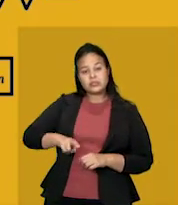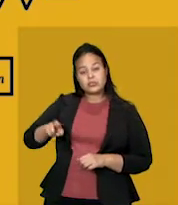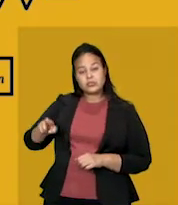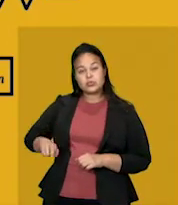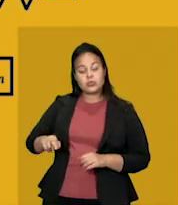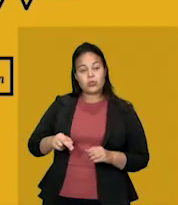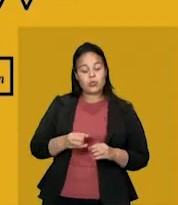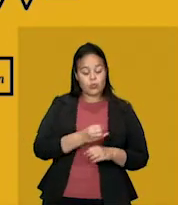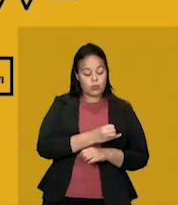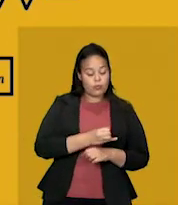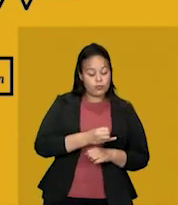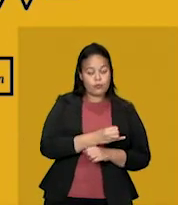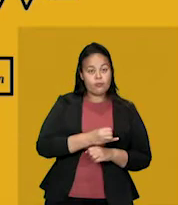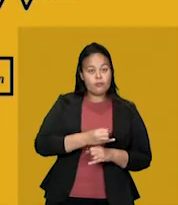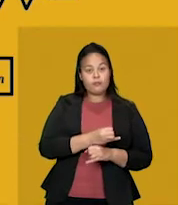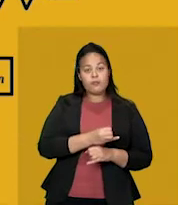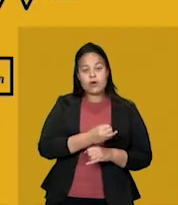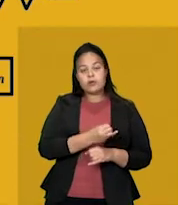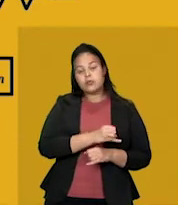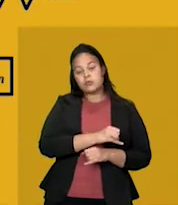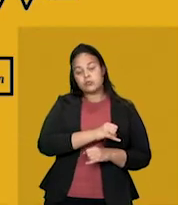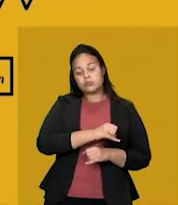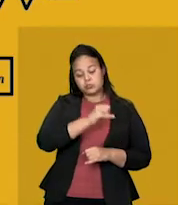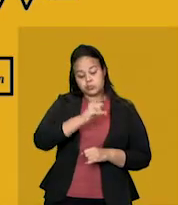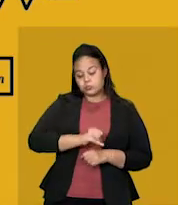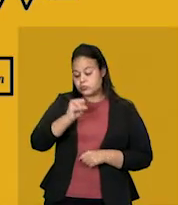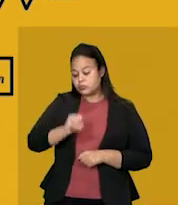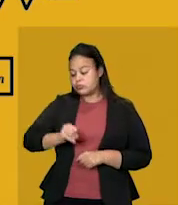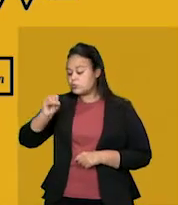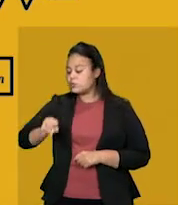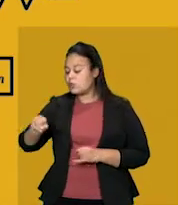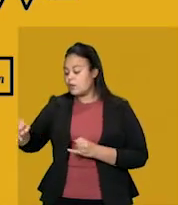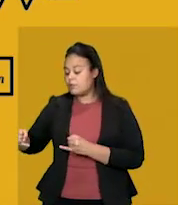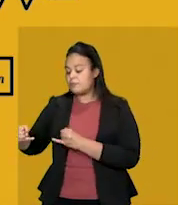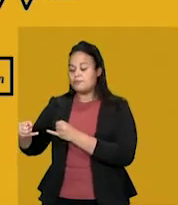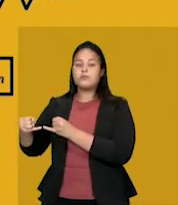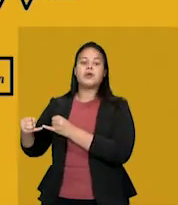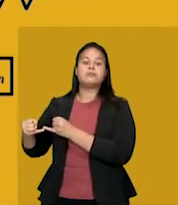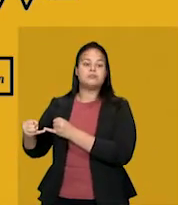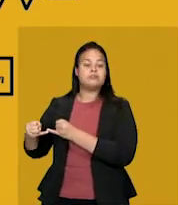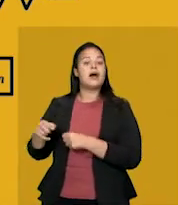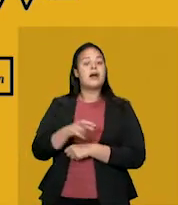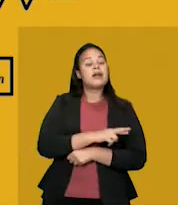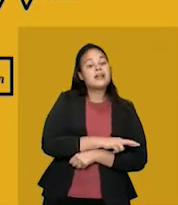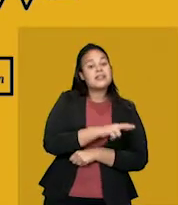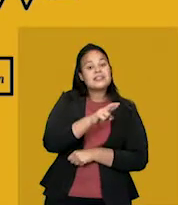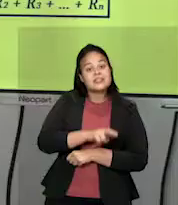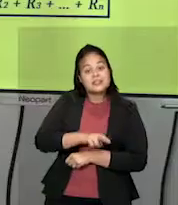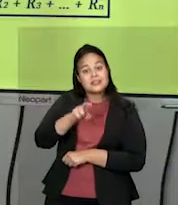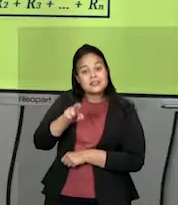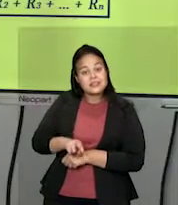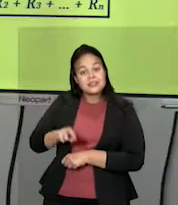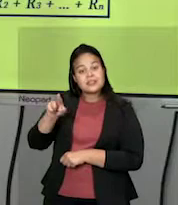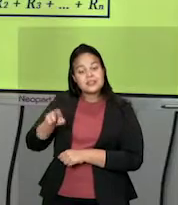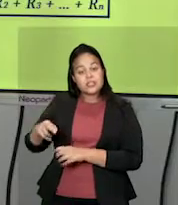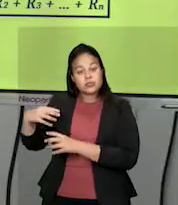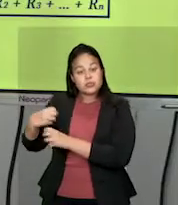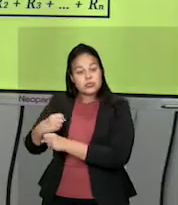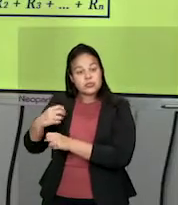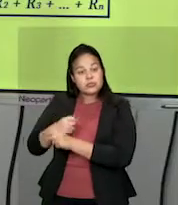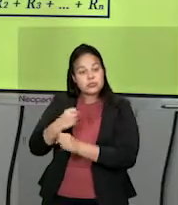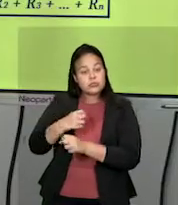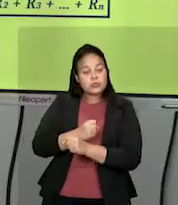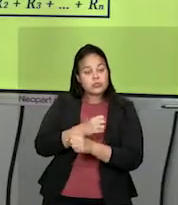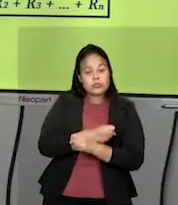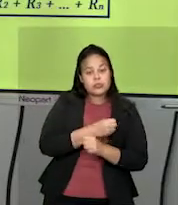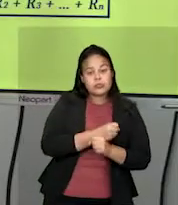de um resistor está ligado ao fim do outro resistor. E a resistência equivalente vai ser a soma das resistências